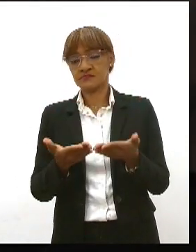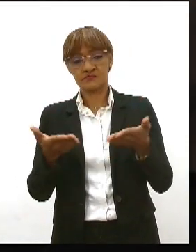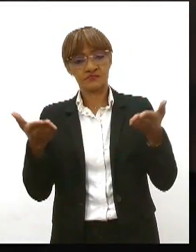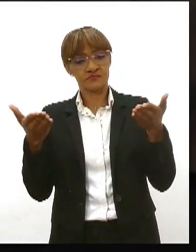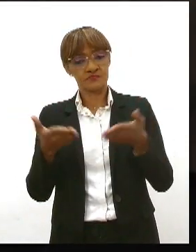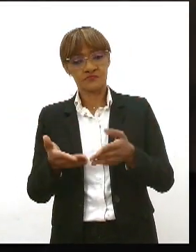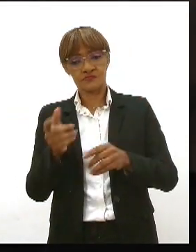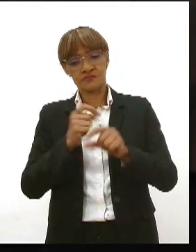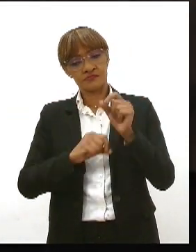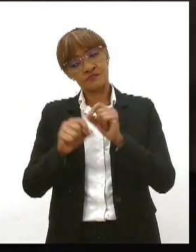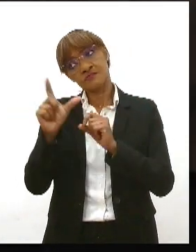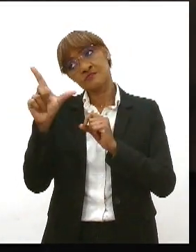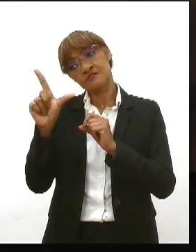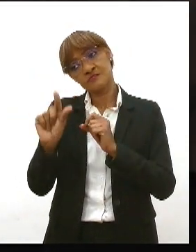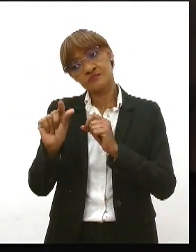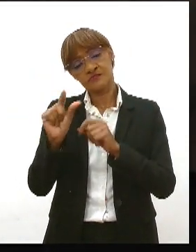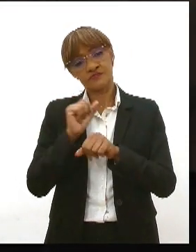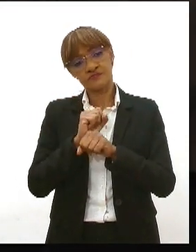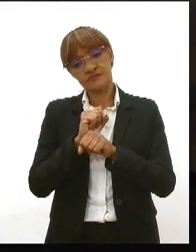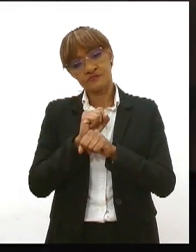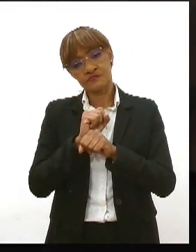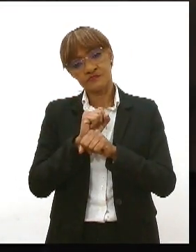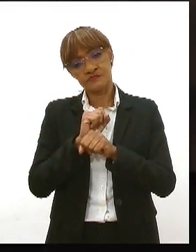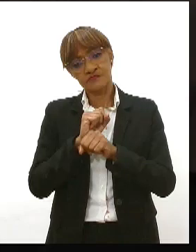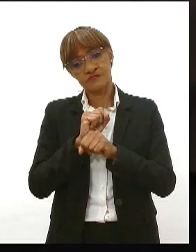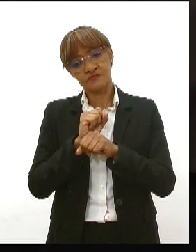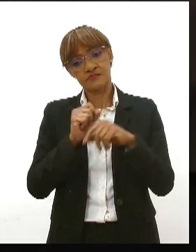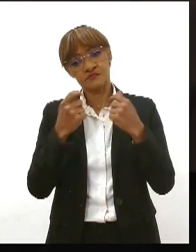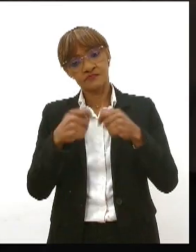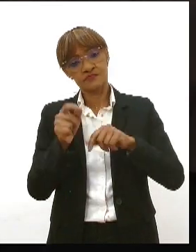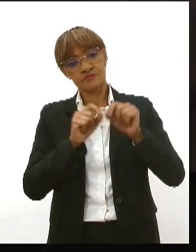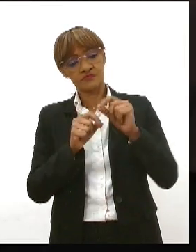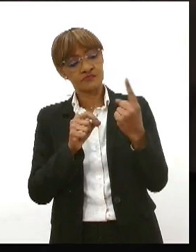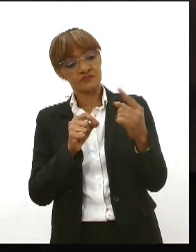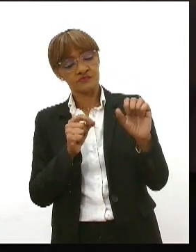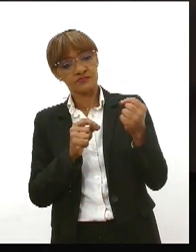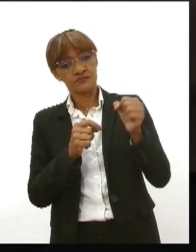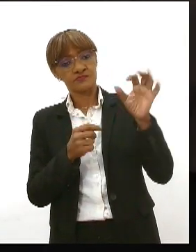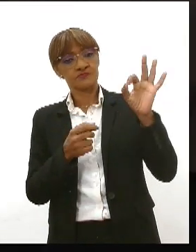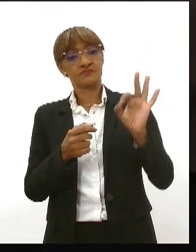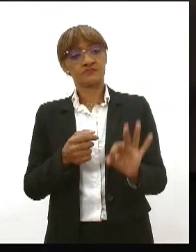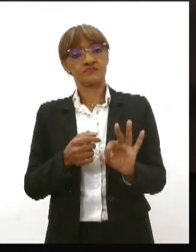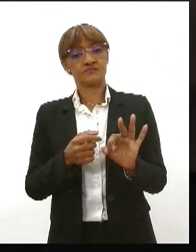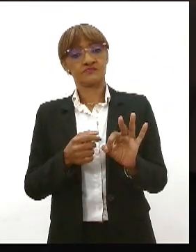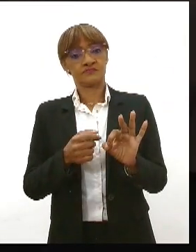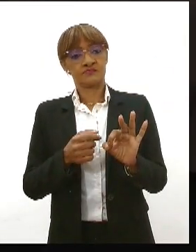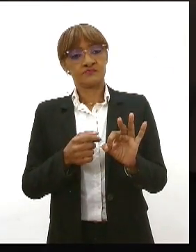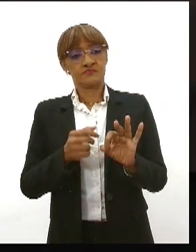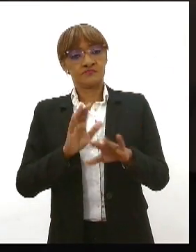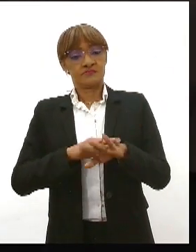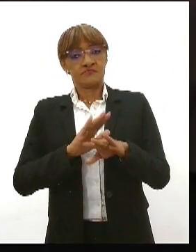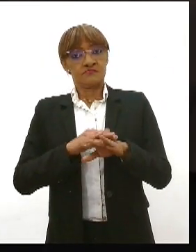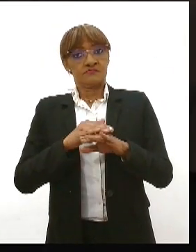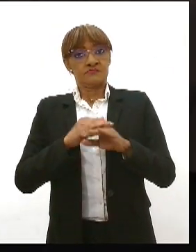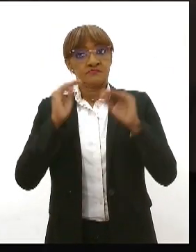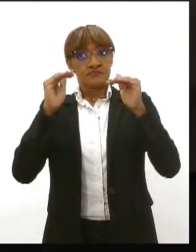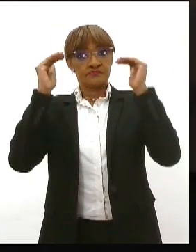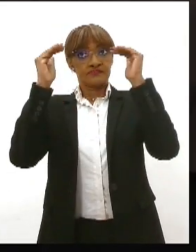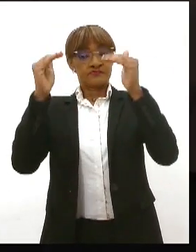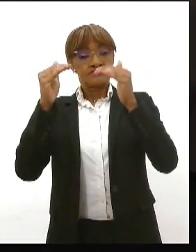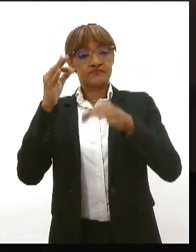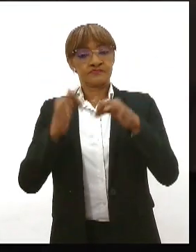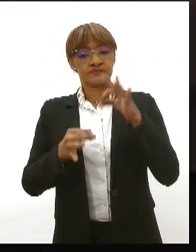ela precisou ser reduzida para 18% por conta da decisão do Supremo. E isso